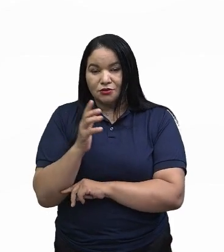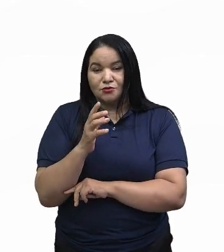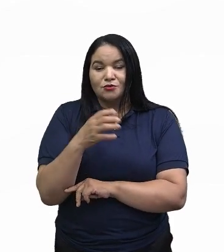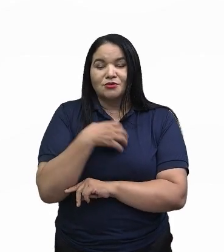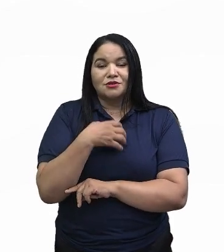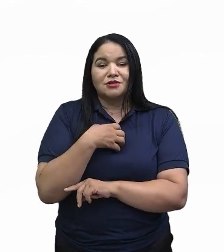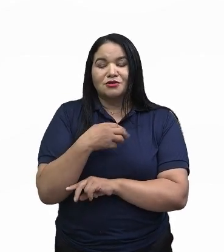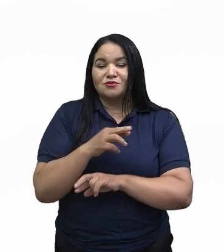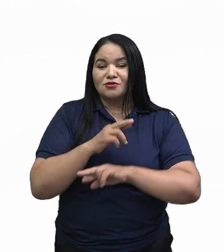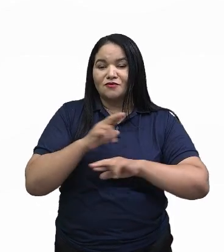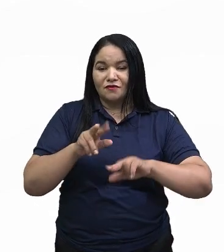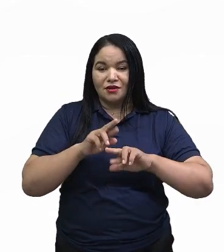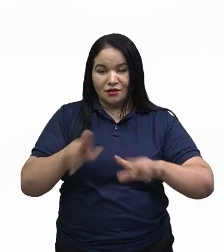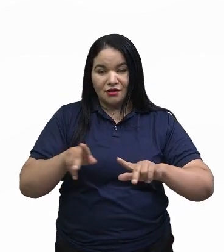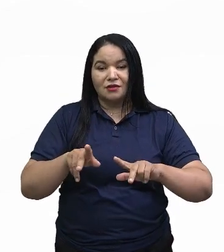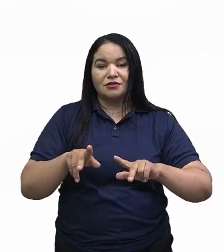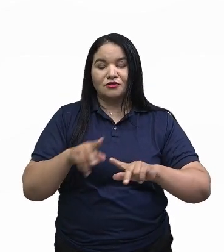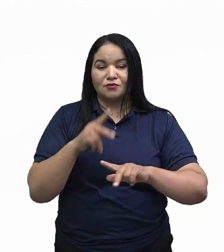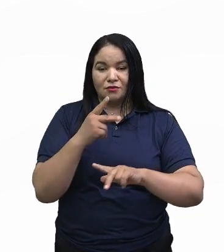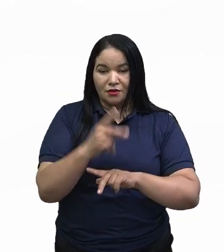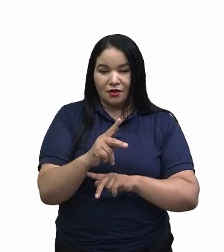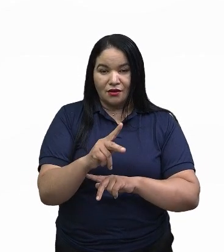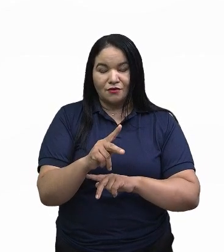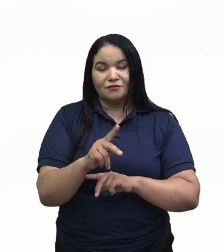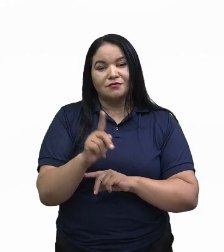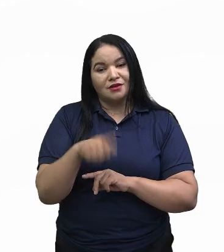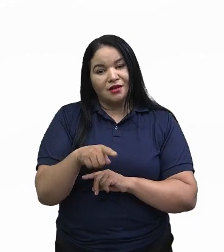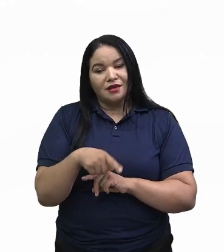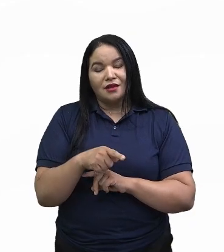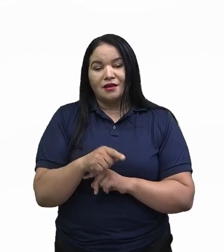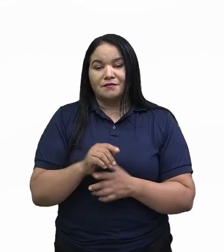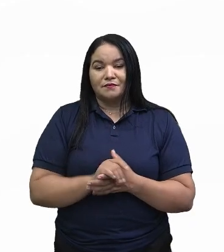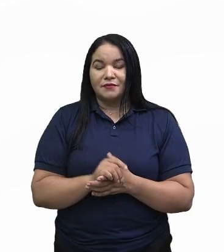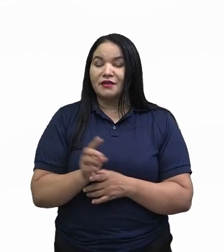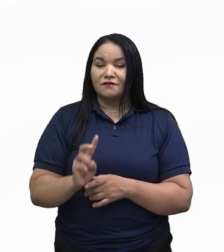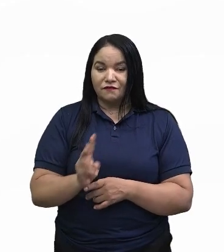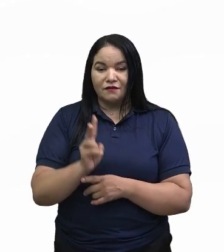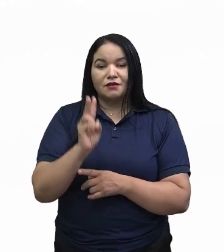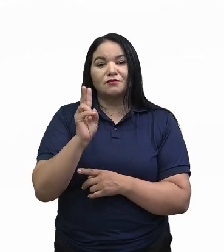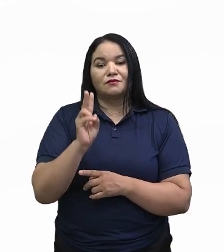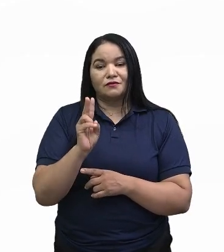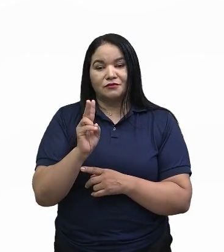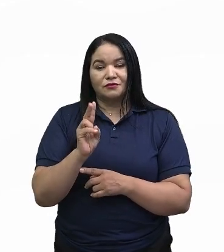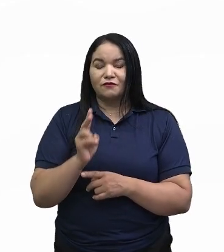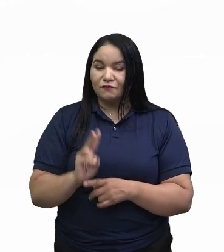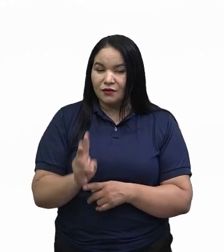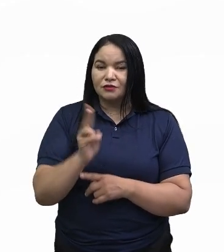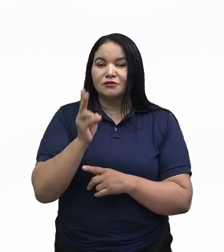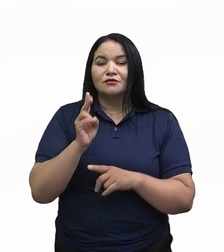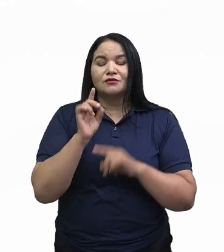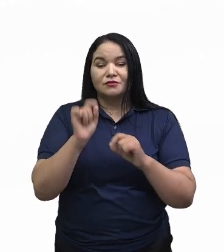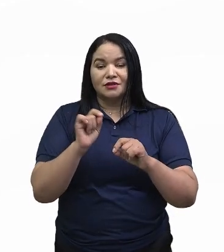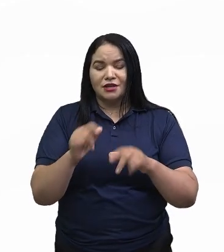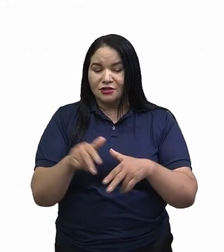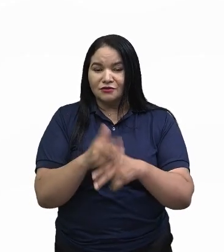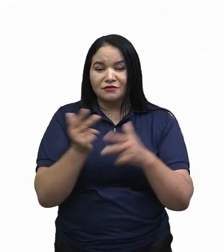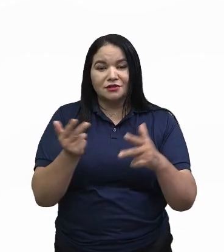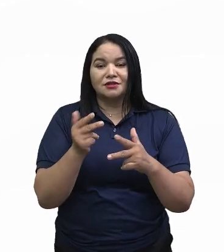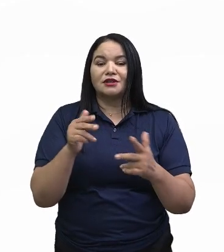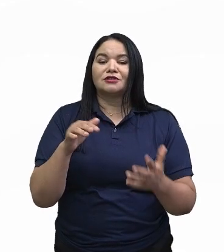completamente diferente ao seu. E é aí que mora a riqueza do mundo, a diversidade do